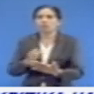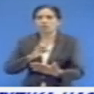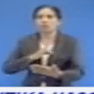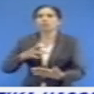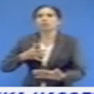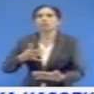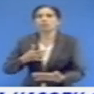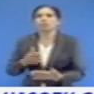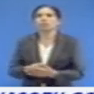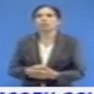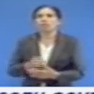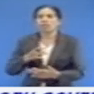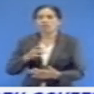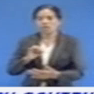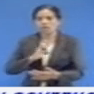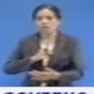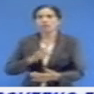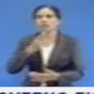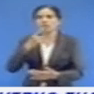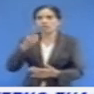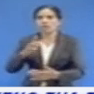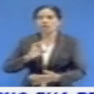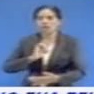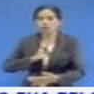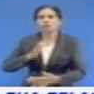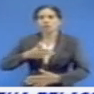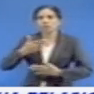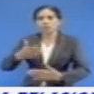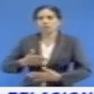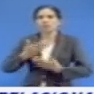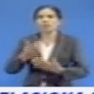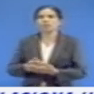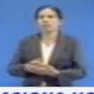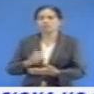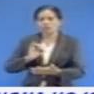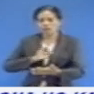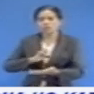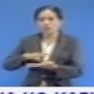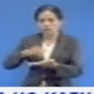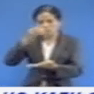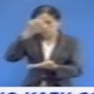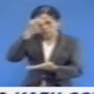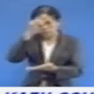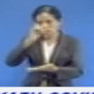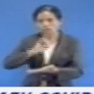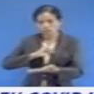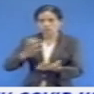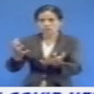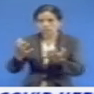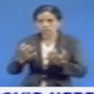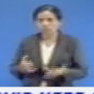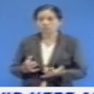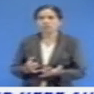kata, hau hansa uin hau tete baita buat sirakat hau kontente. Hau istura ona, hau akarak dunia, hanesan weberek,